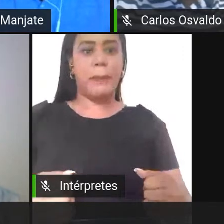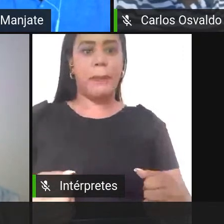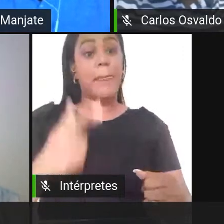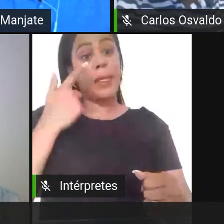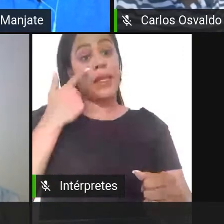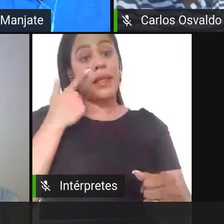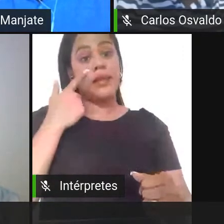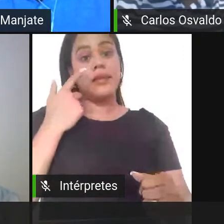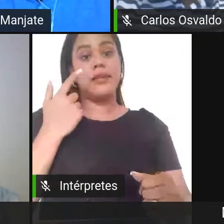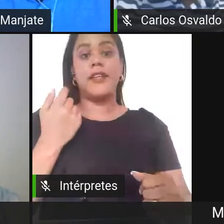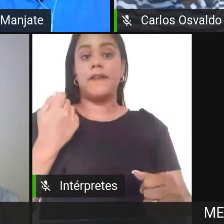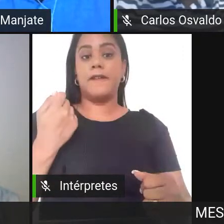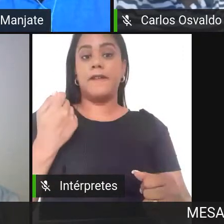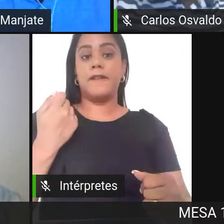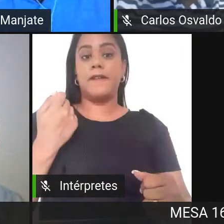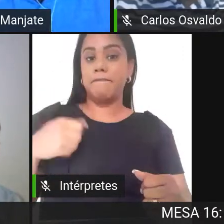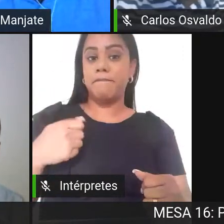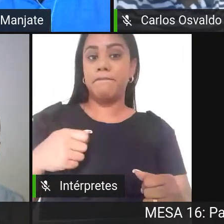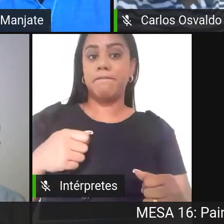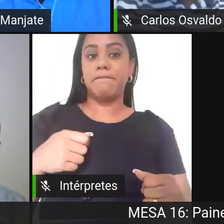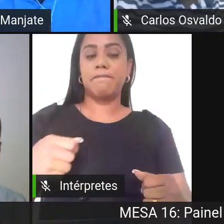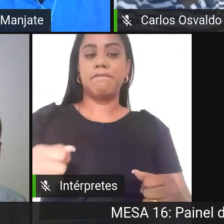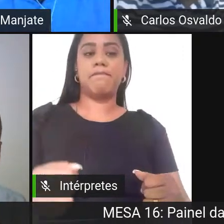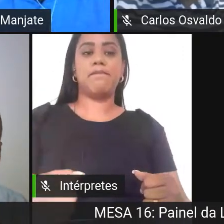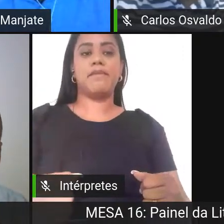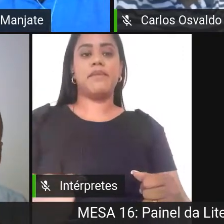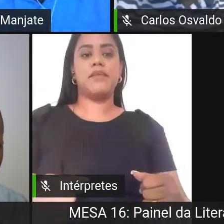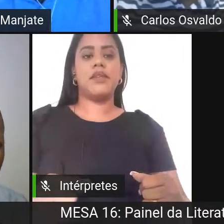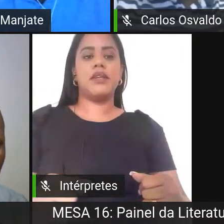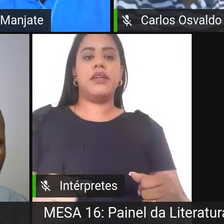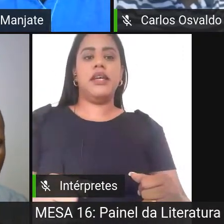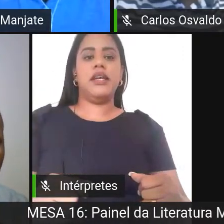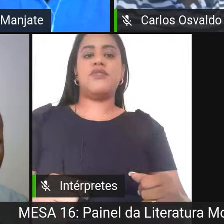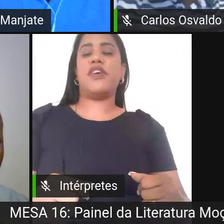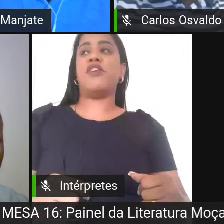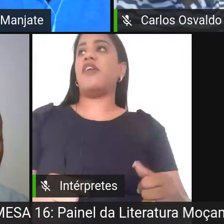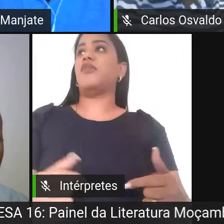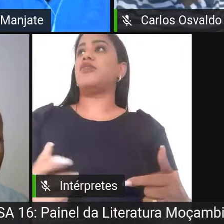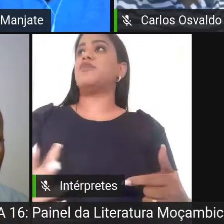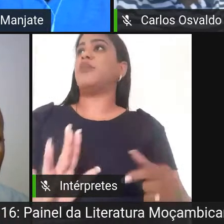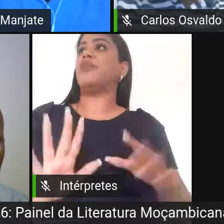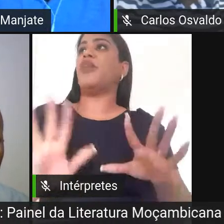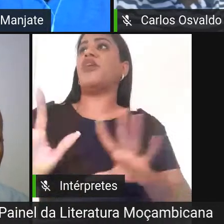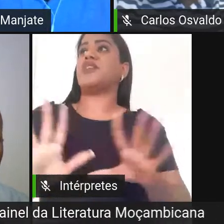procura trazer isso ao de cima. Rica, a pergunta do José Weldon.